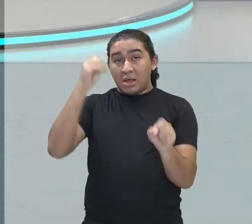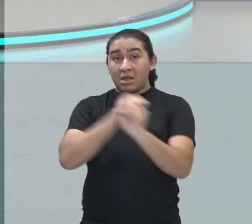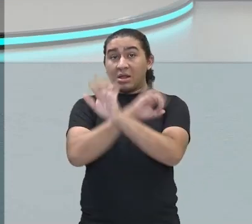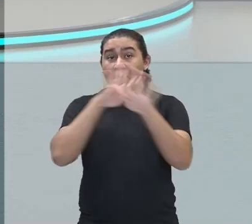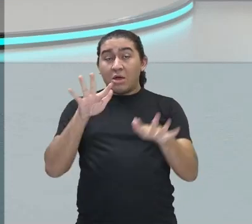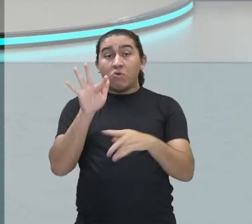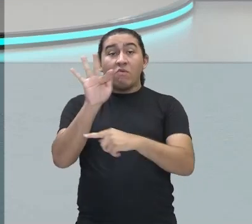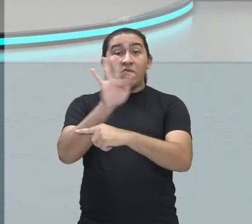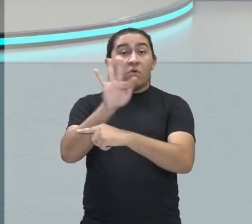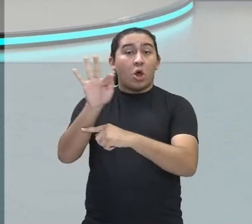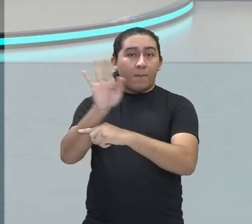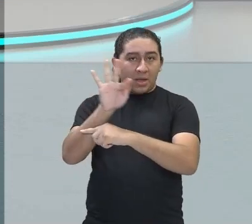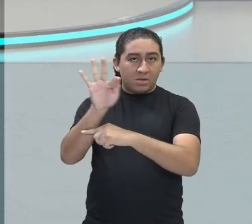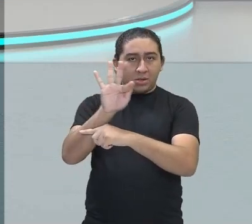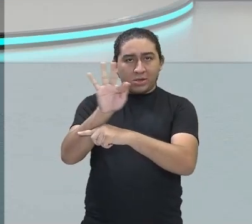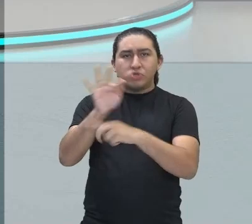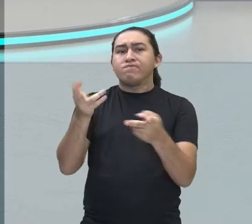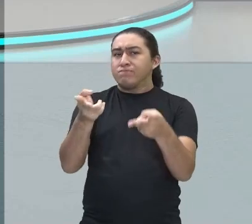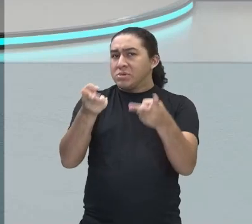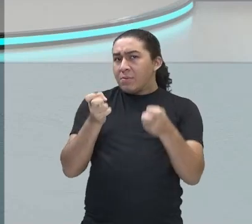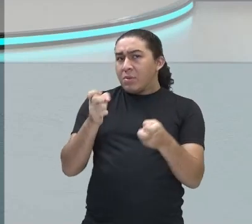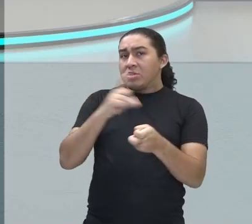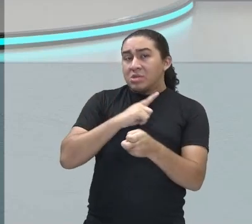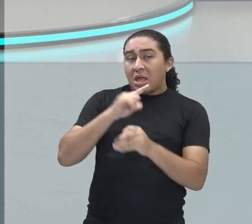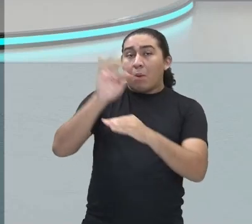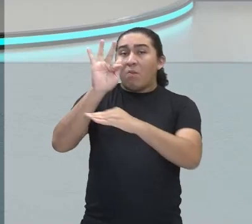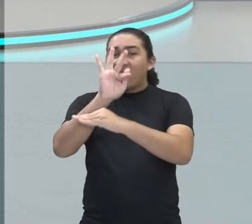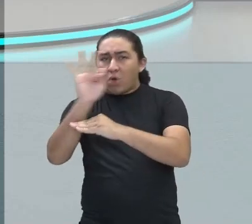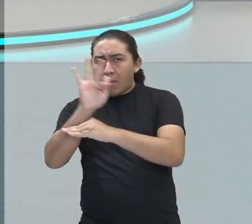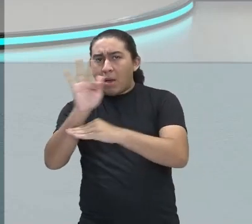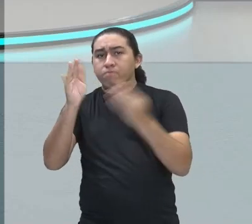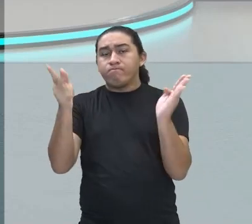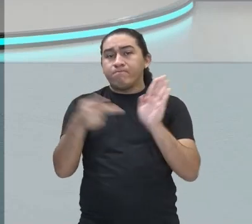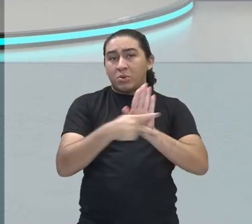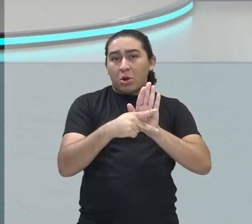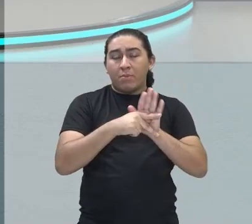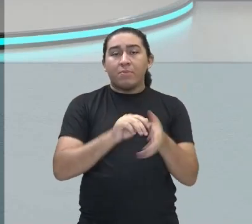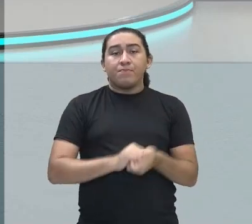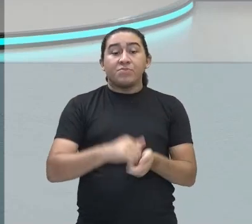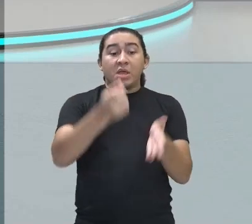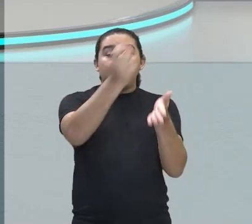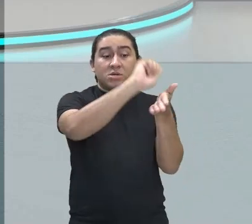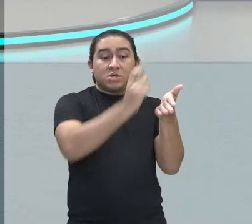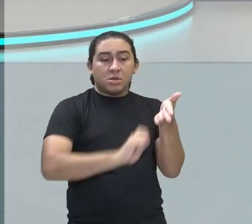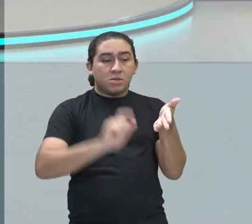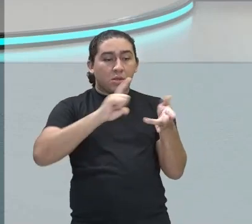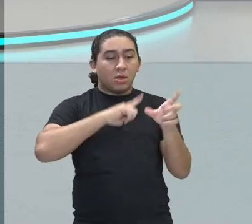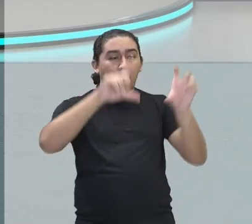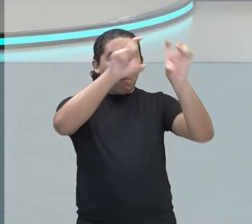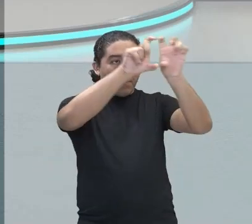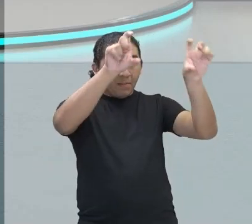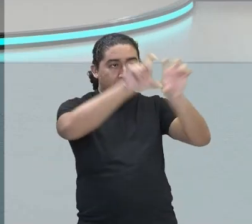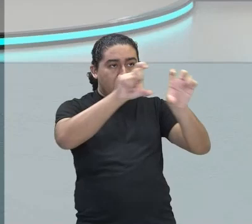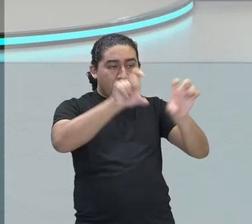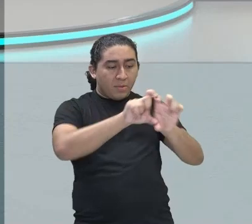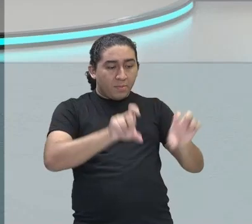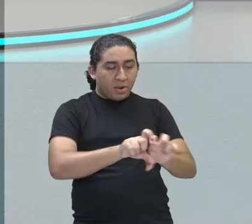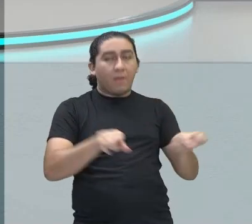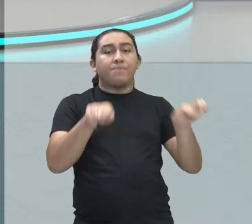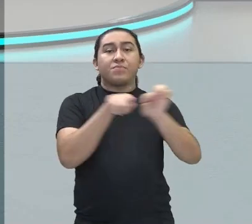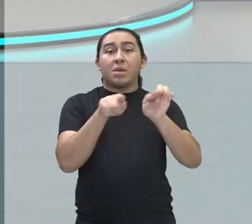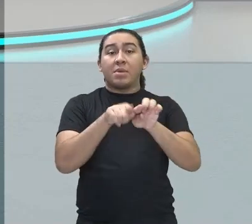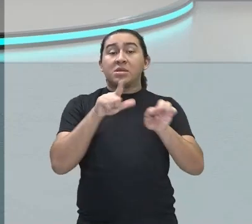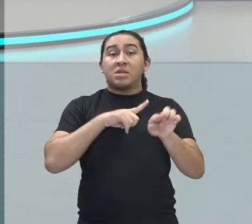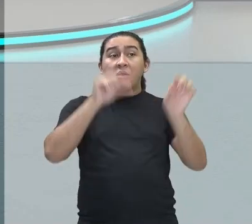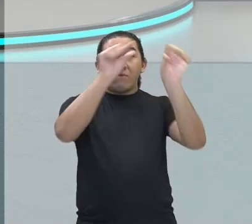da poesia. Vocês perceberam que há um rigor formal? Ela é escrita em estrofes, em versos, ela